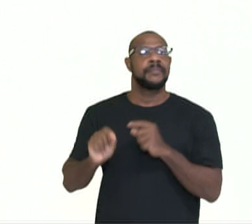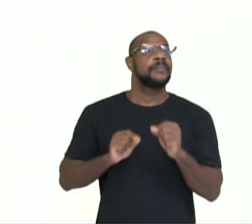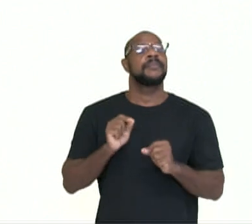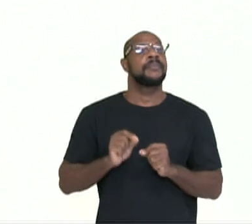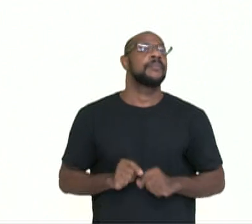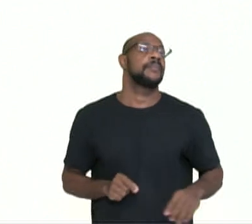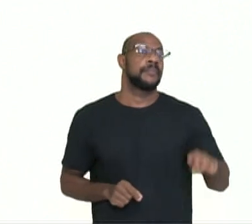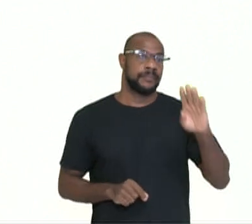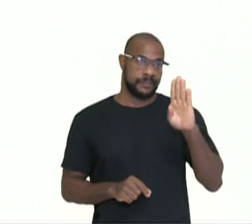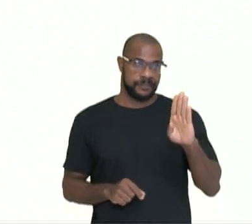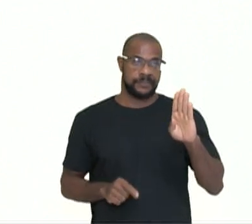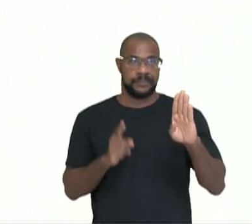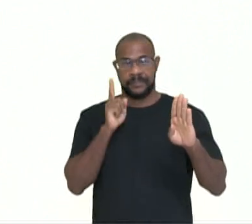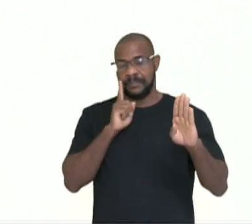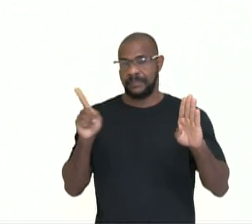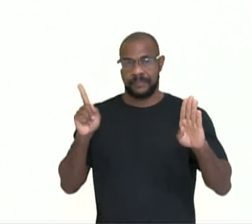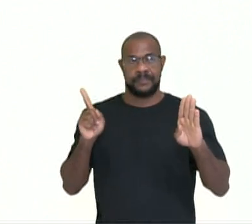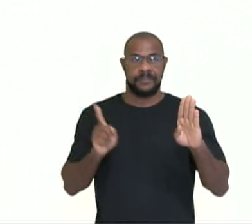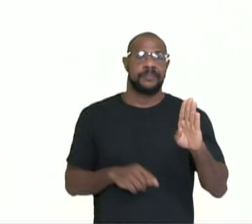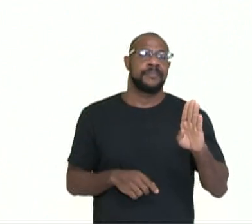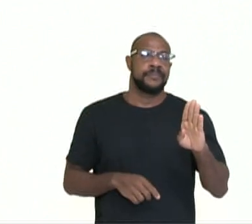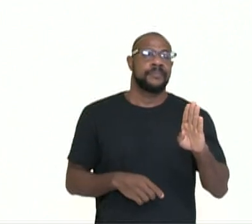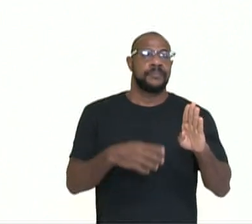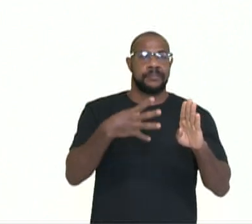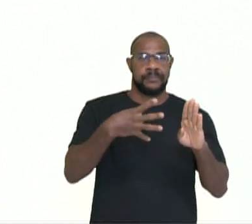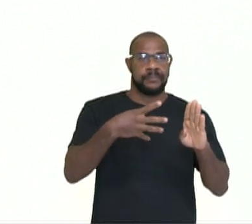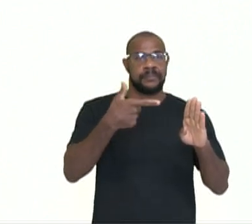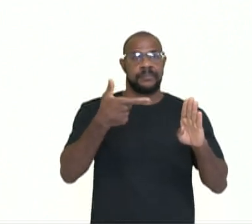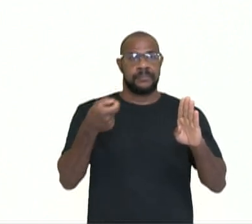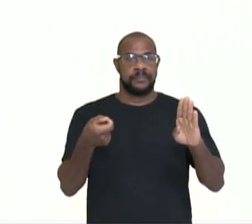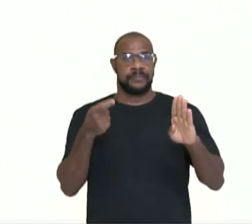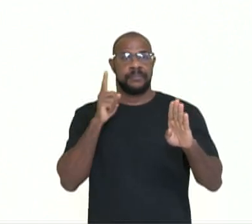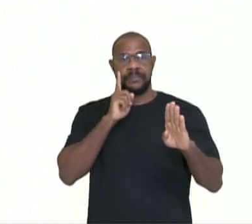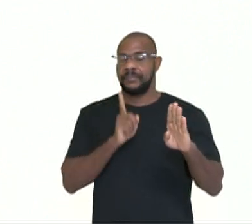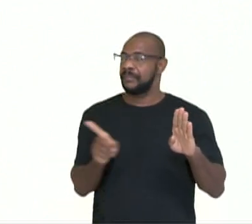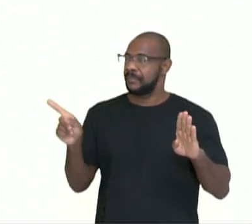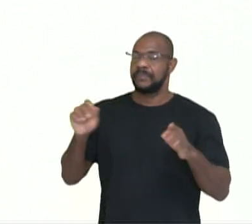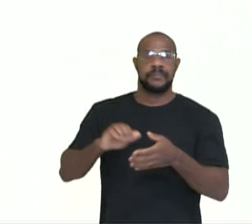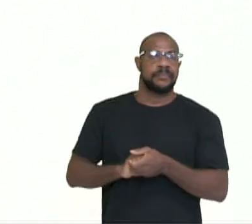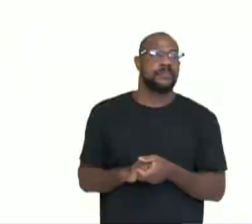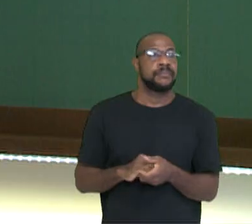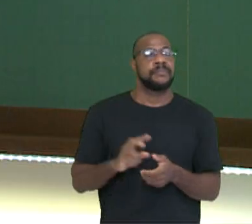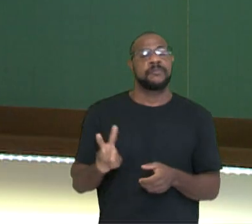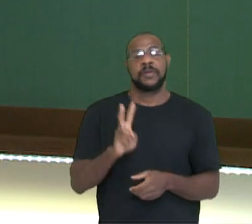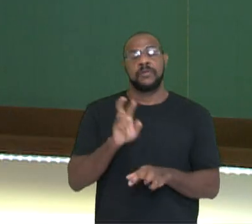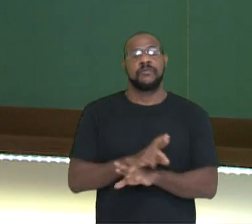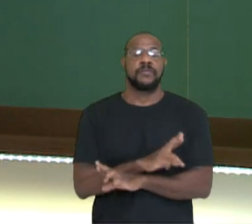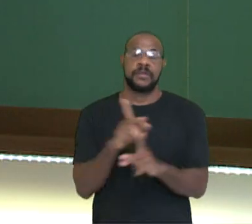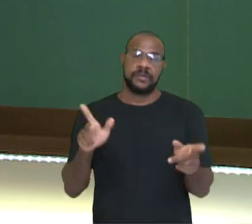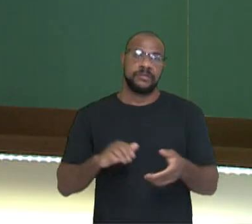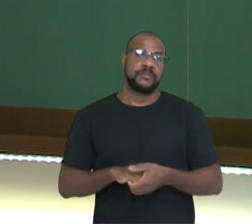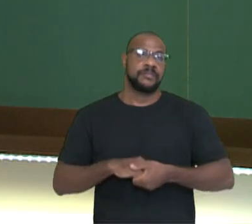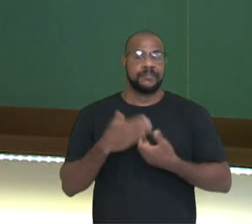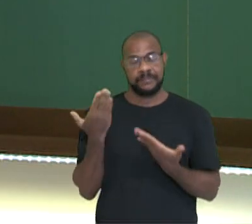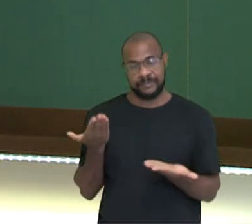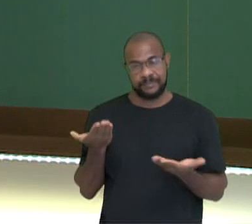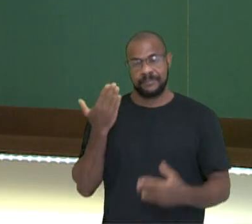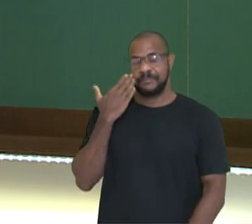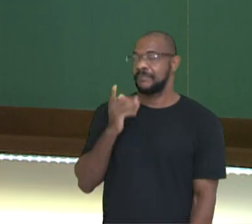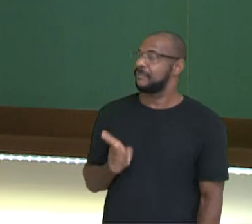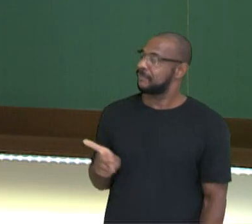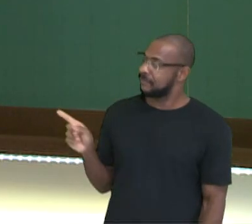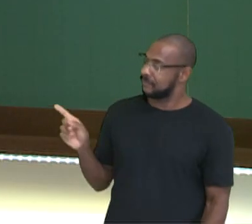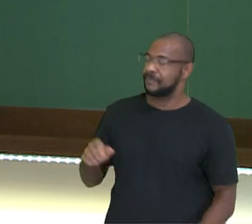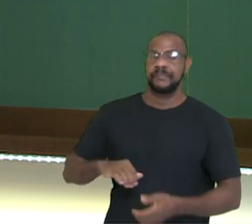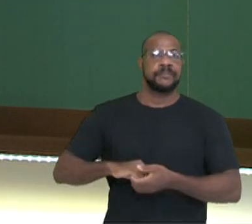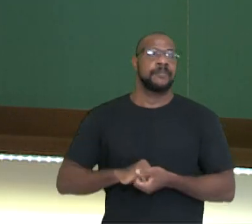nosso quiz, o ângulo de 420 graus. Notem, então, valores diferentes, mas os dois começam no mesmo ponto e terminam